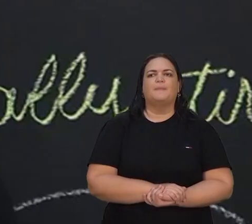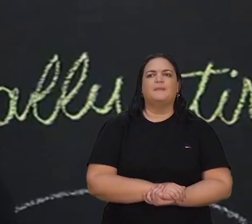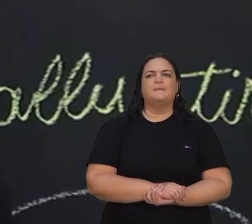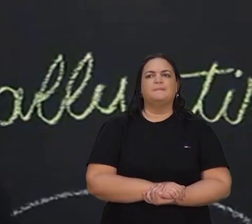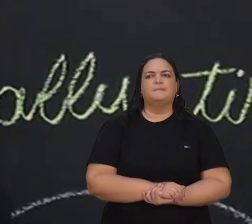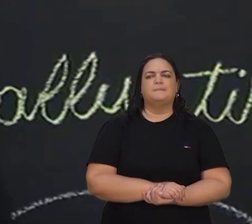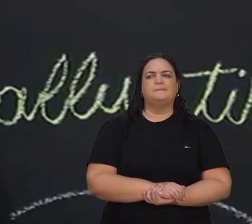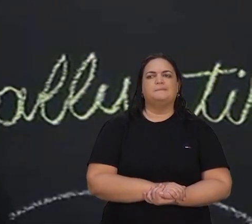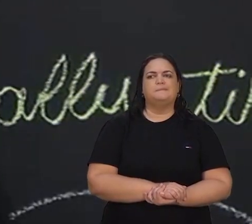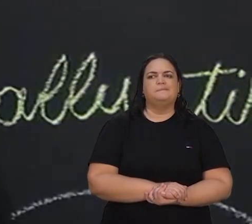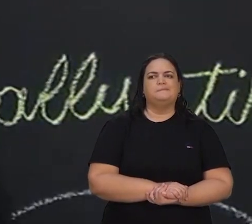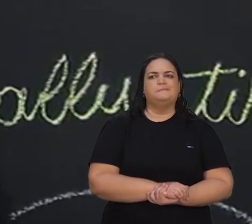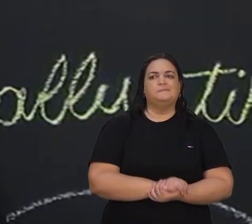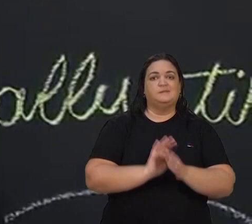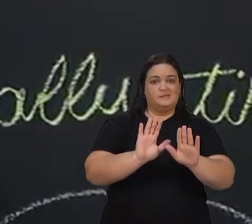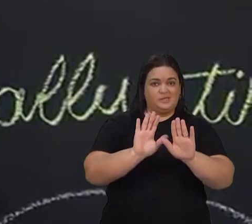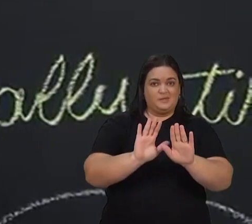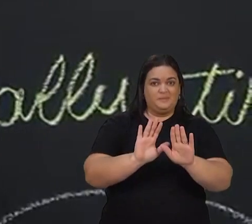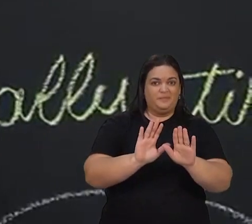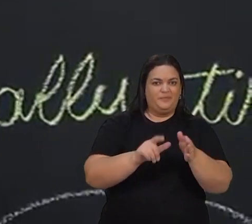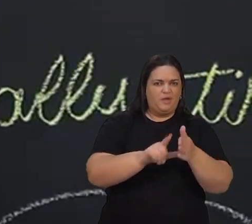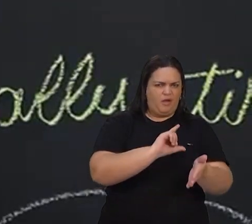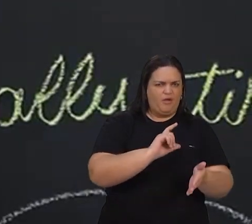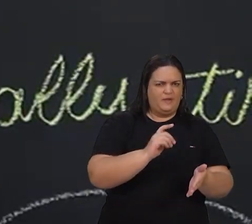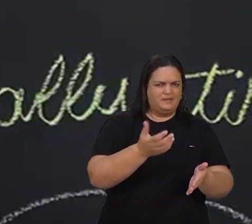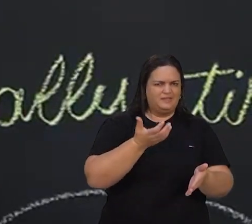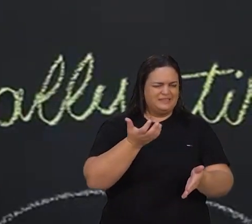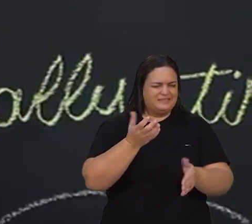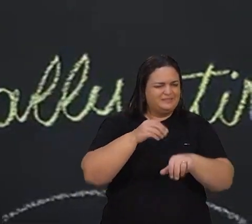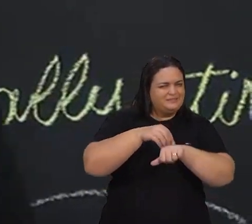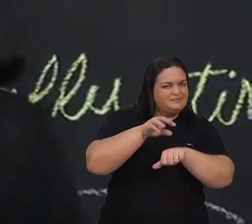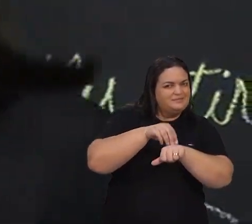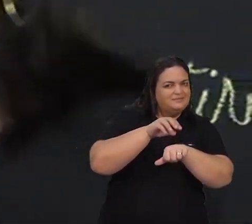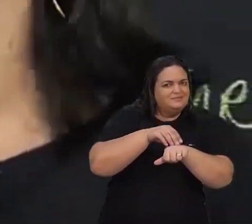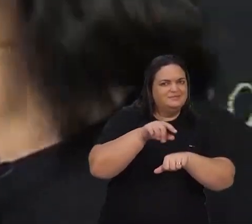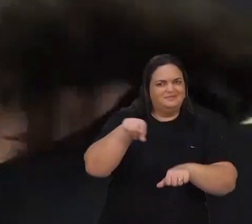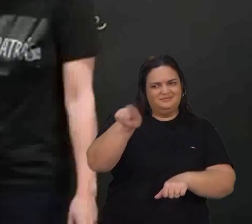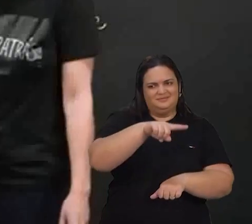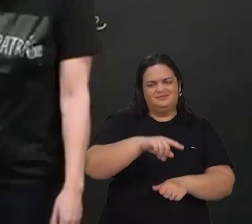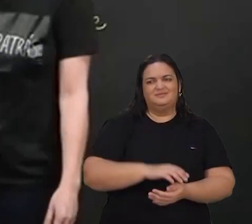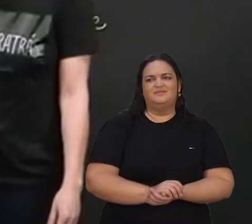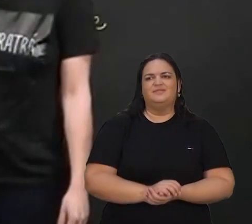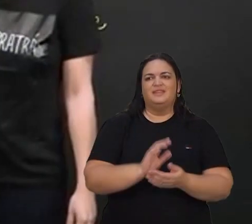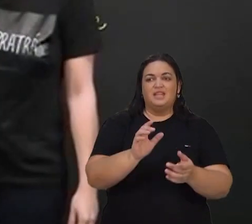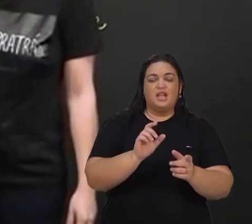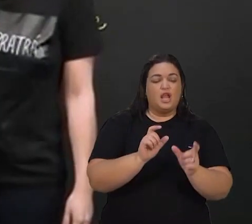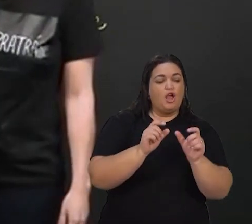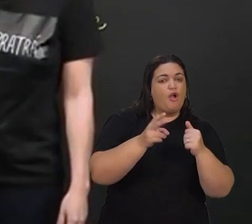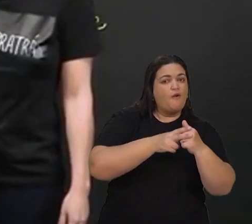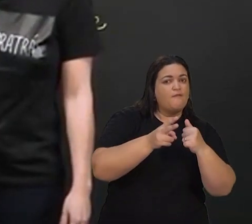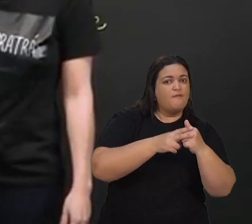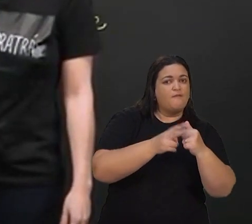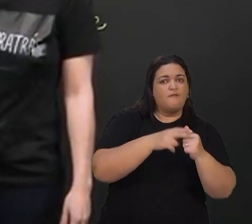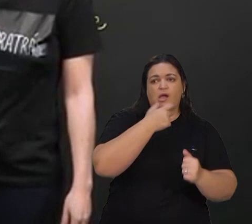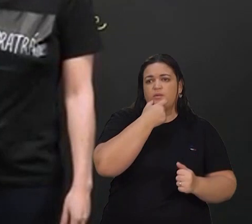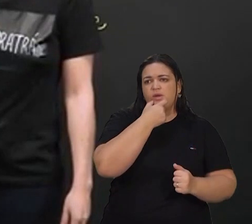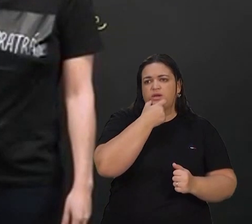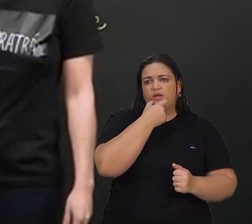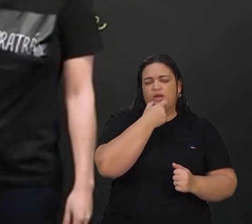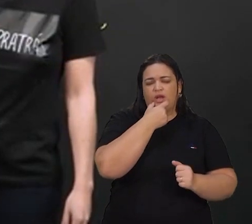acontecer. E antes da gente encerrar, eu tenho uma curiosidade para falar com vocês. Aqui no verbo traveling, que eu